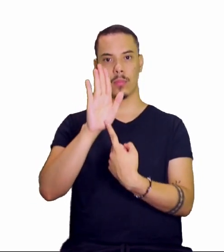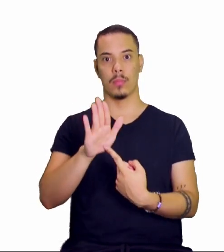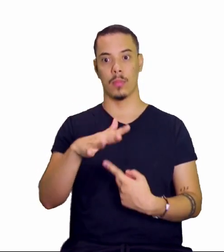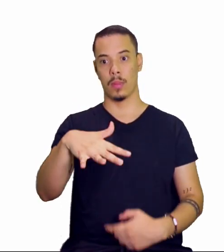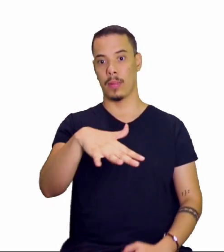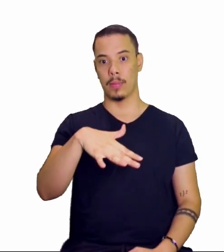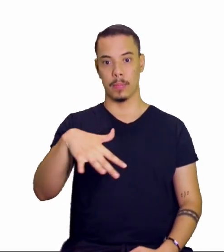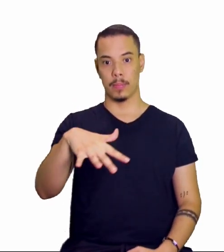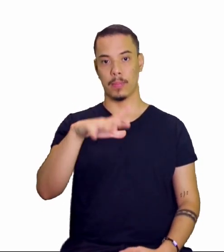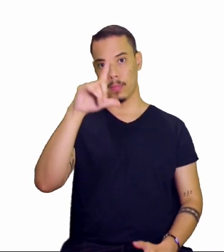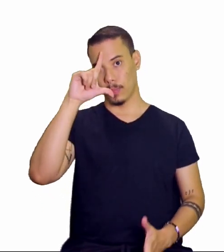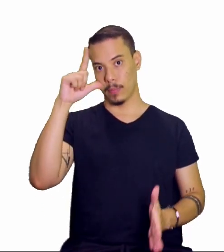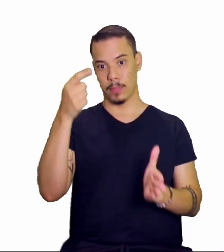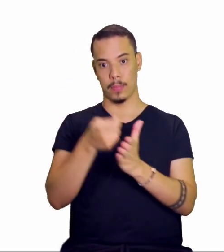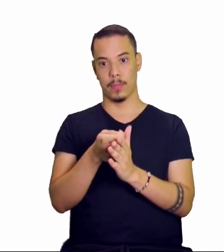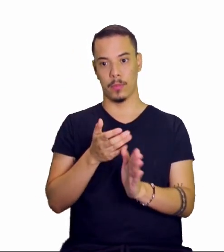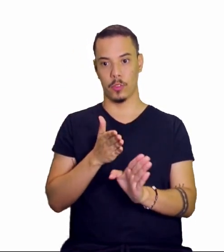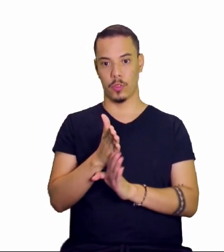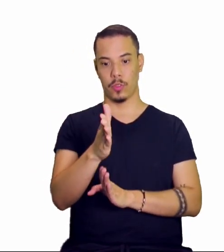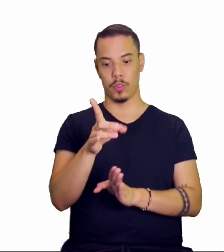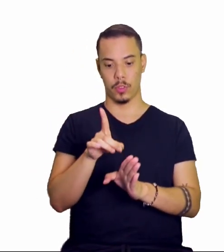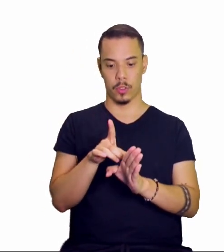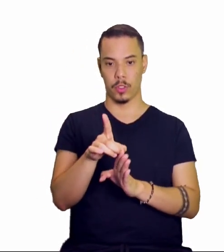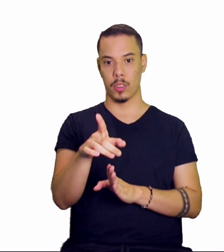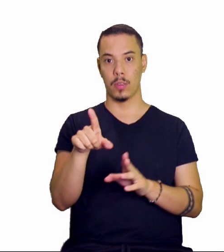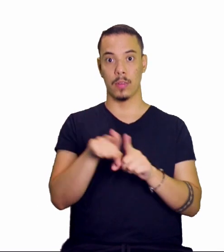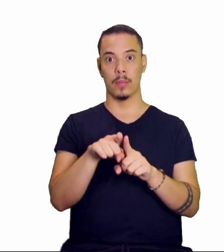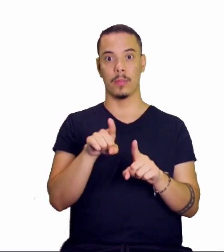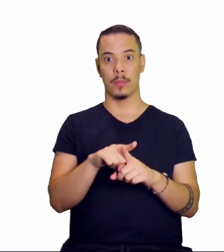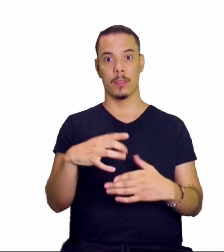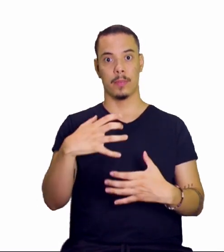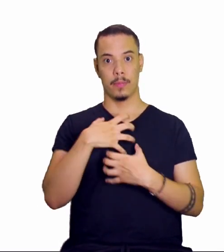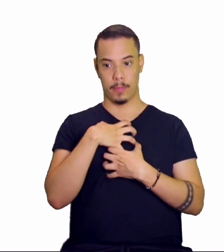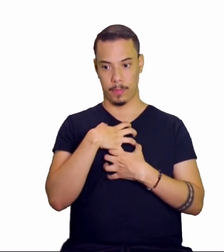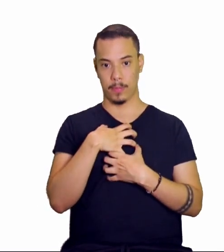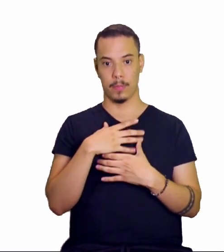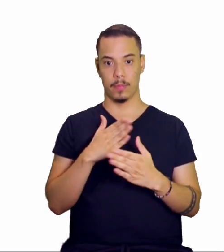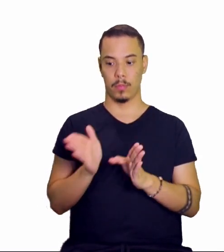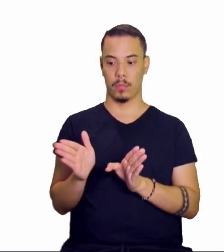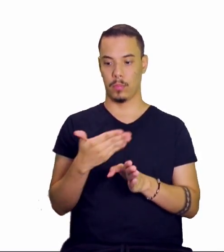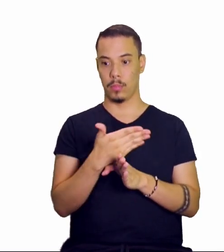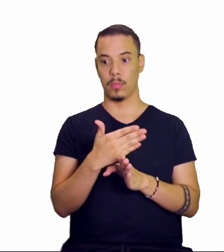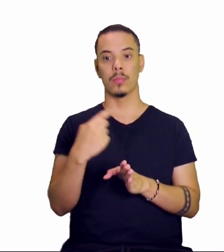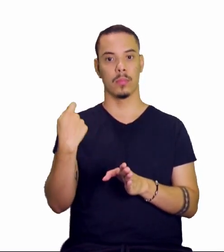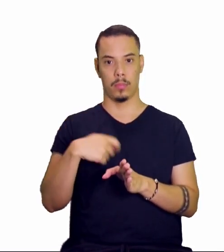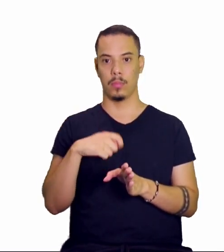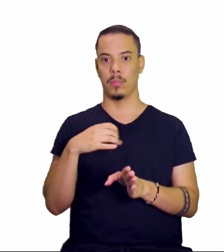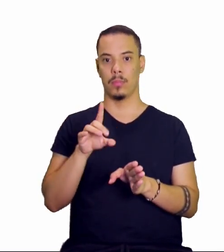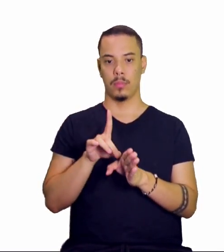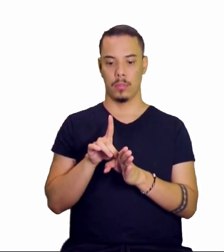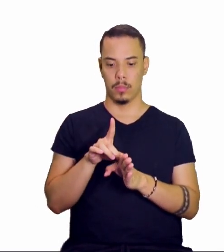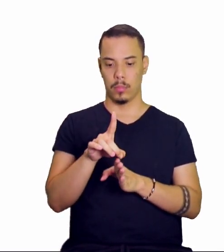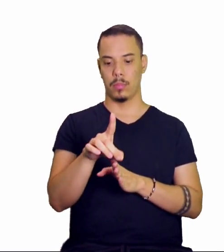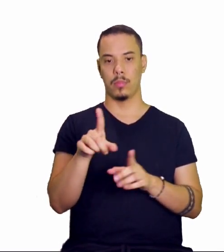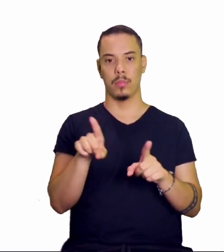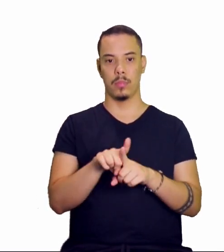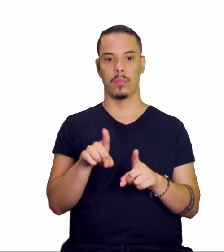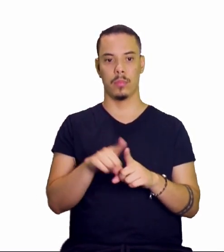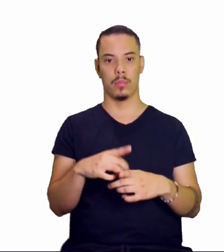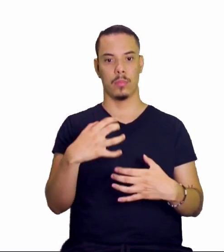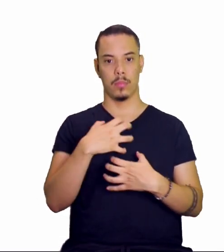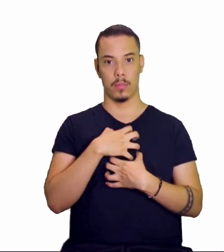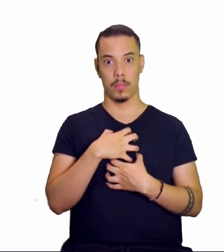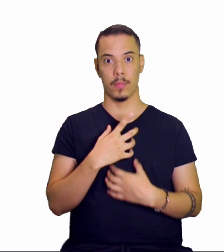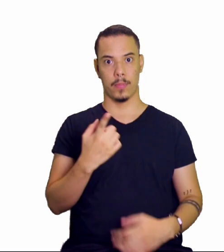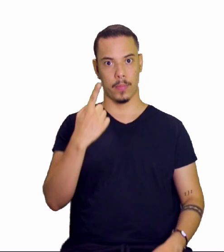espacial que determina a direção e sentido. Exato. Tem que ter uma orientação agora. E essa orientação tem que ter a direção e tem que ter o sentido.